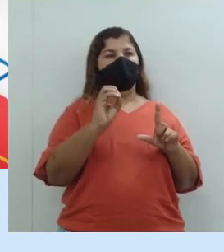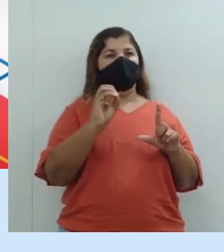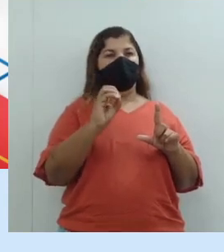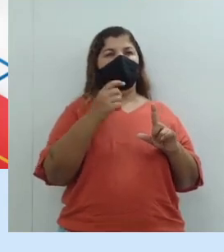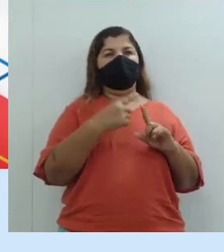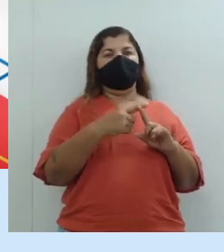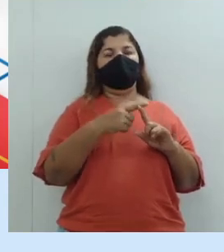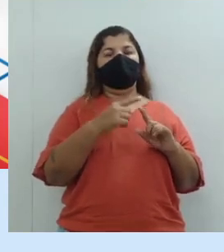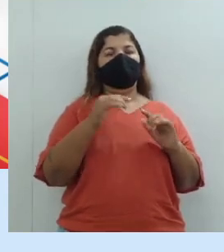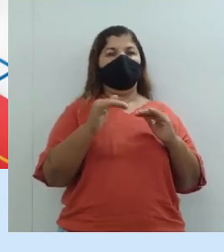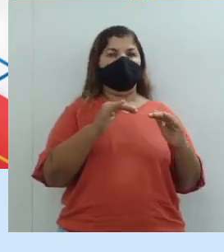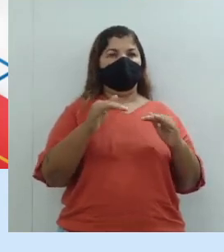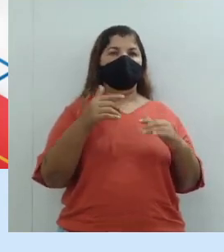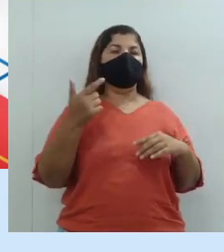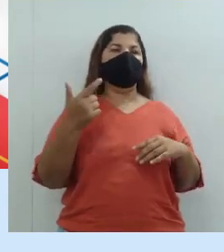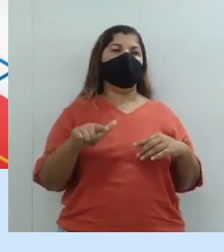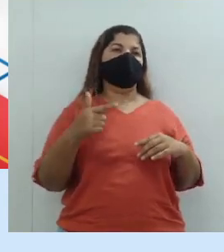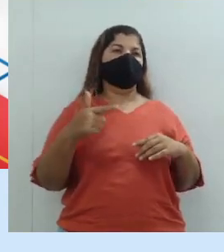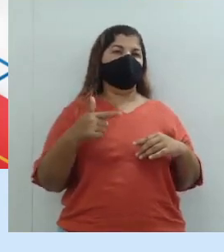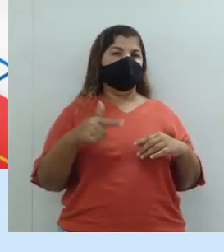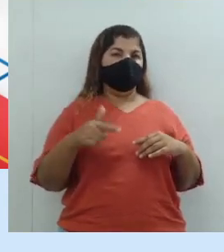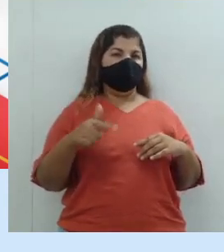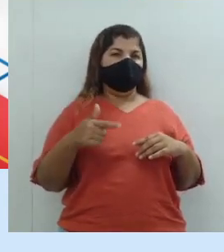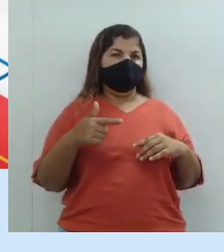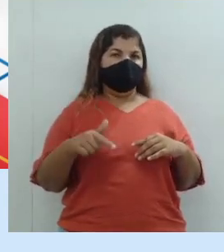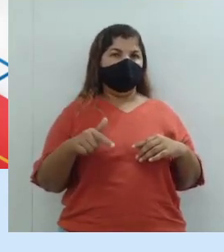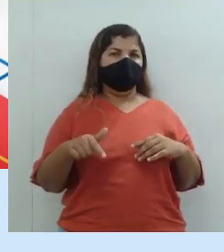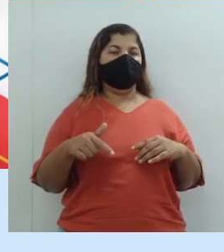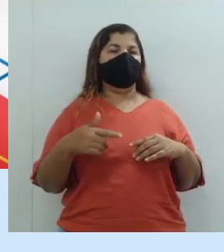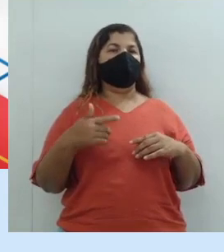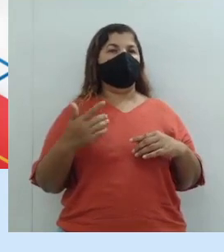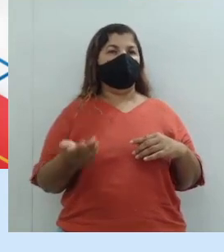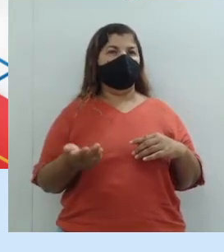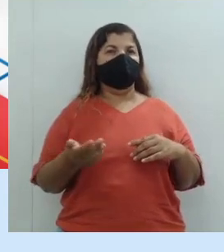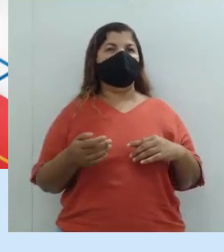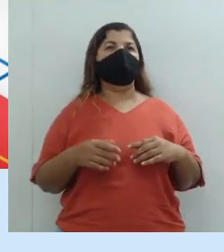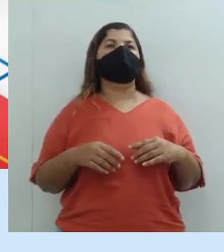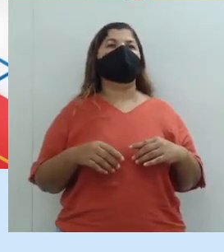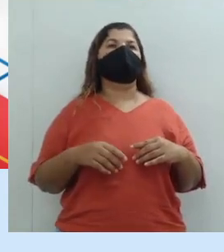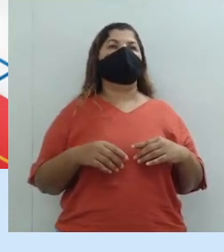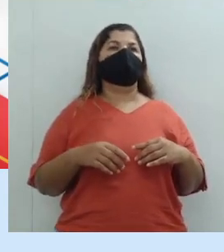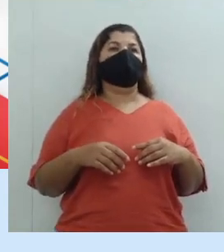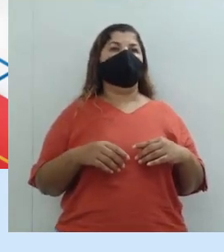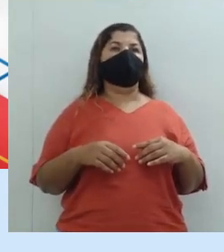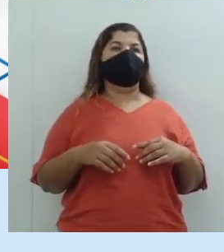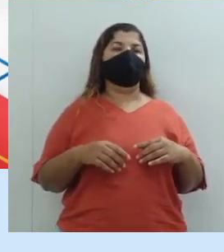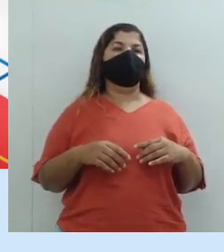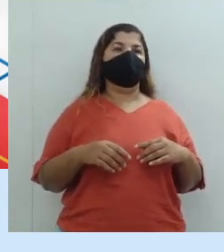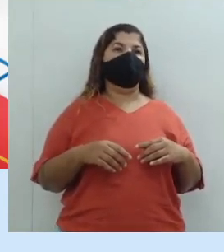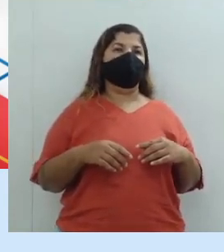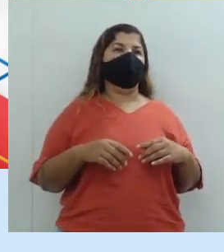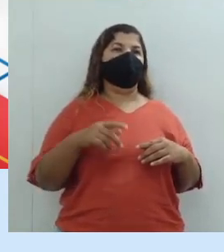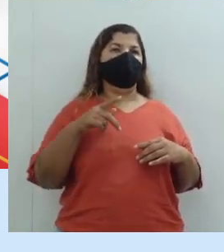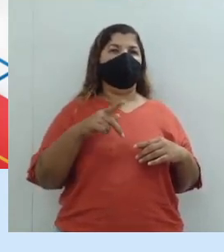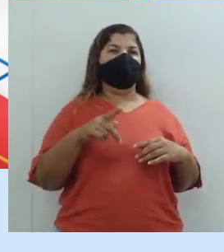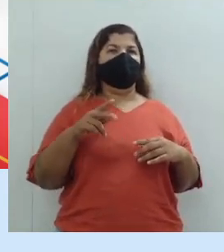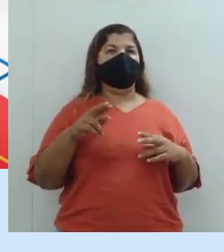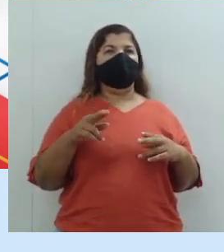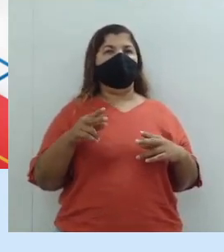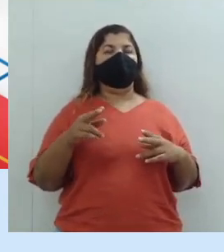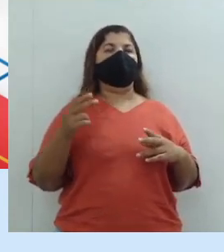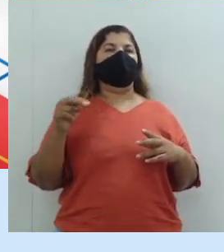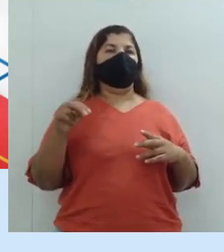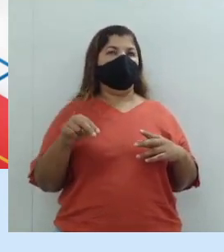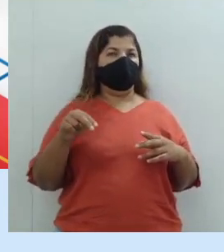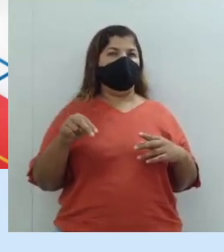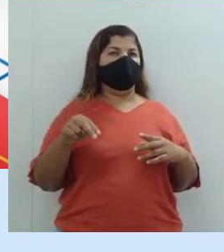existe movimento, a questão me disse isso, então eu posso dizer que a força resultante é zero. Logo, peso vai ser igual a normal, né, para o